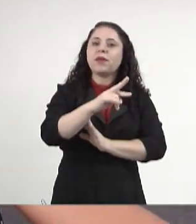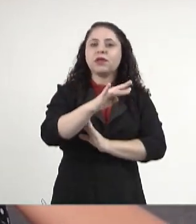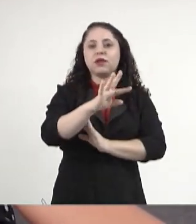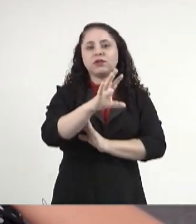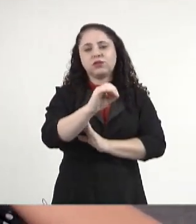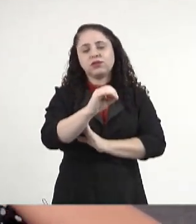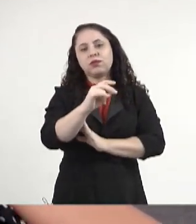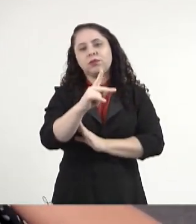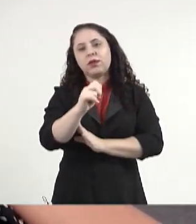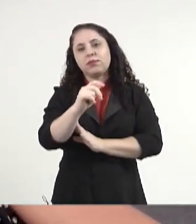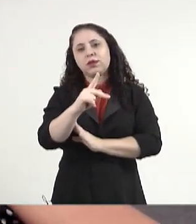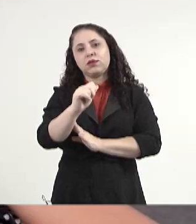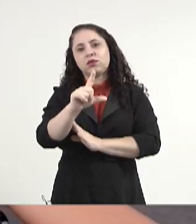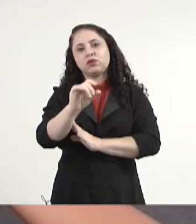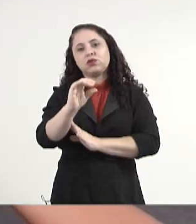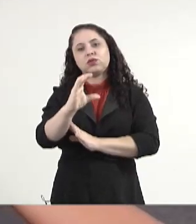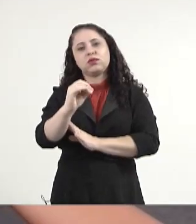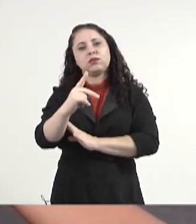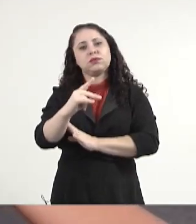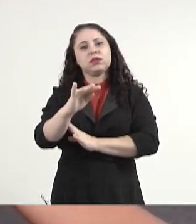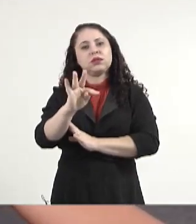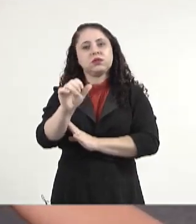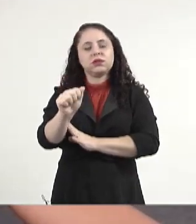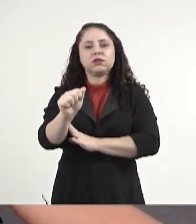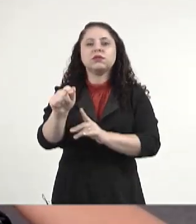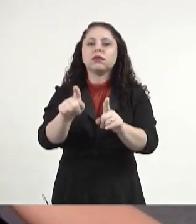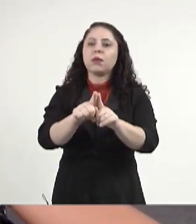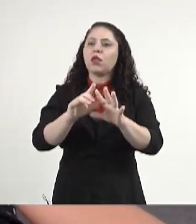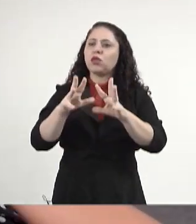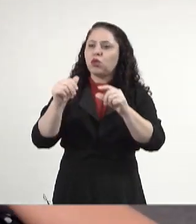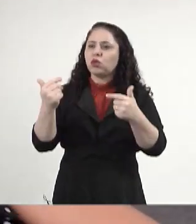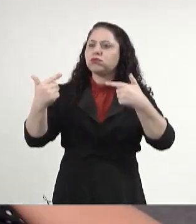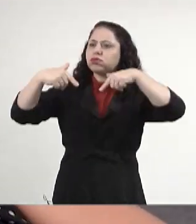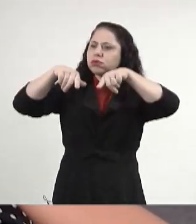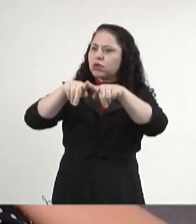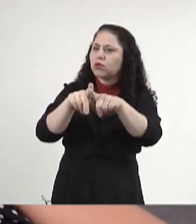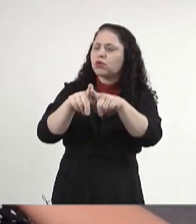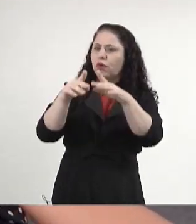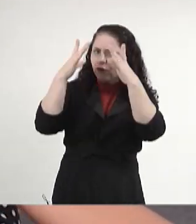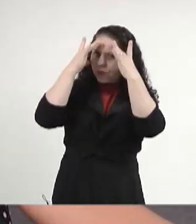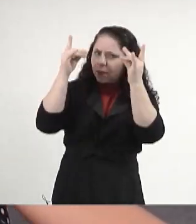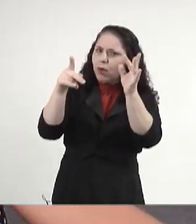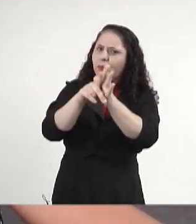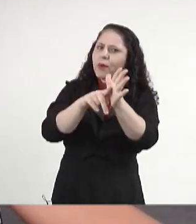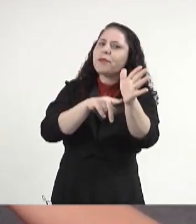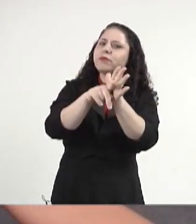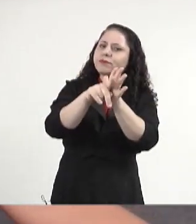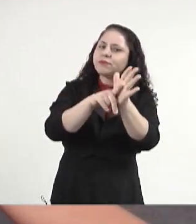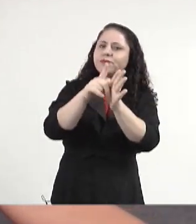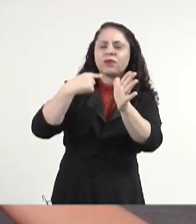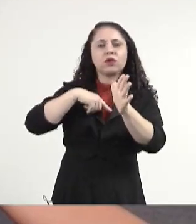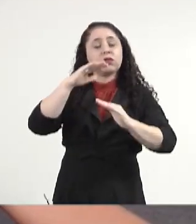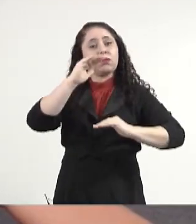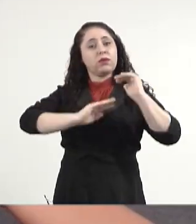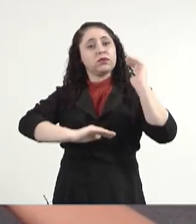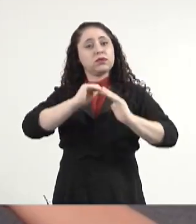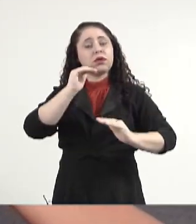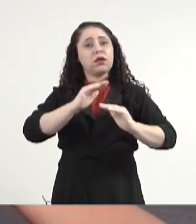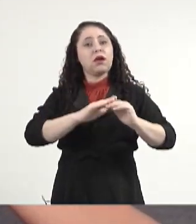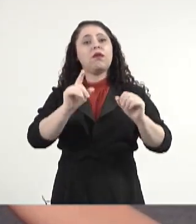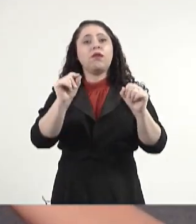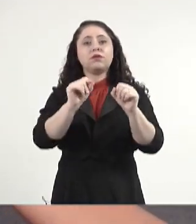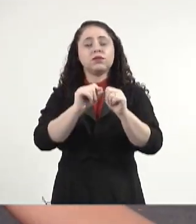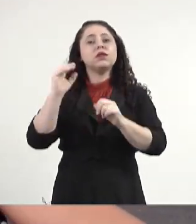de perito papiloscopista, ombreando aí junto com os demais peritos a condição de oficial da perícia que realizamos, que é uma perícia